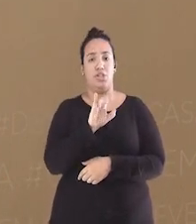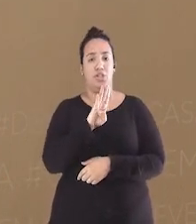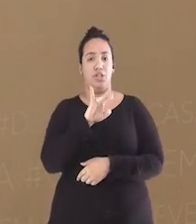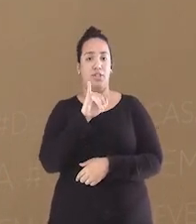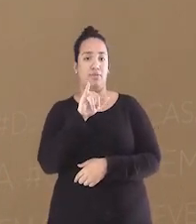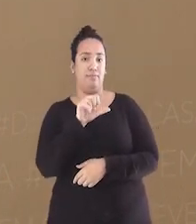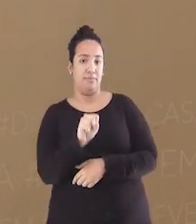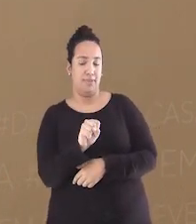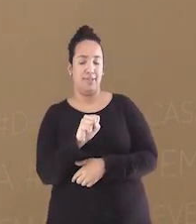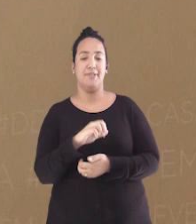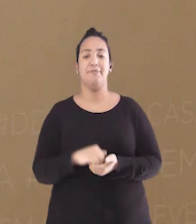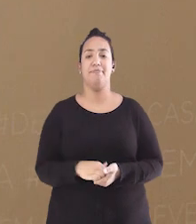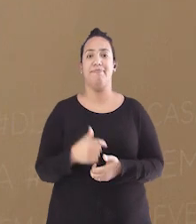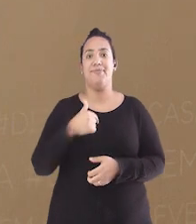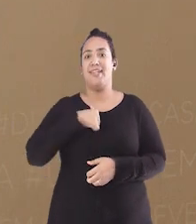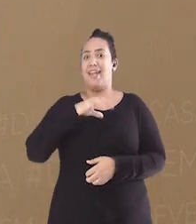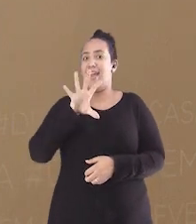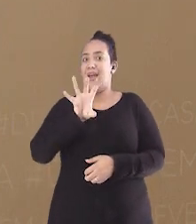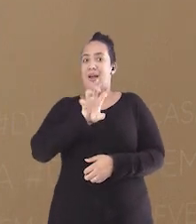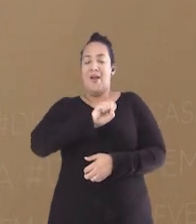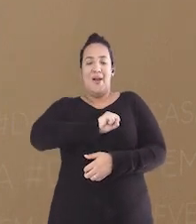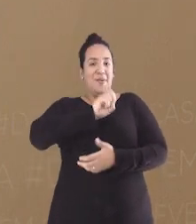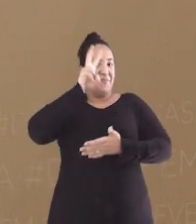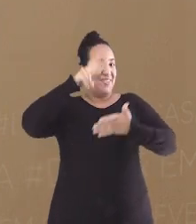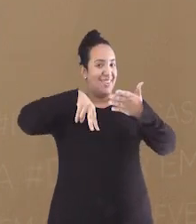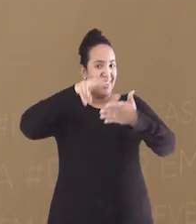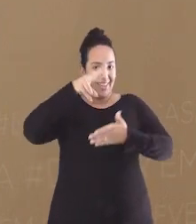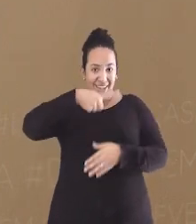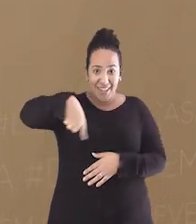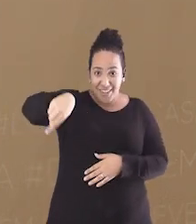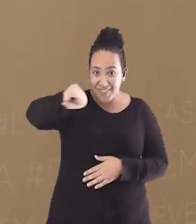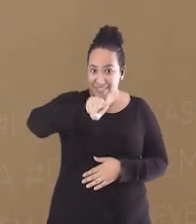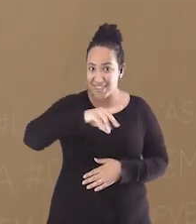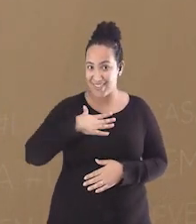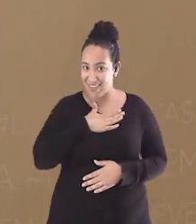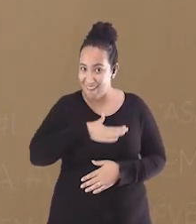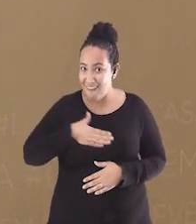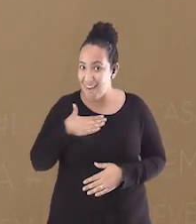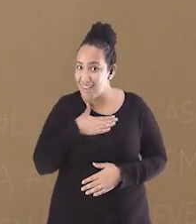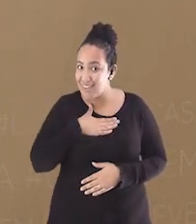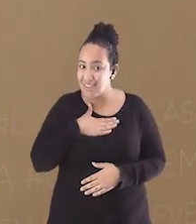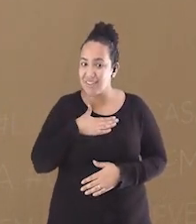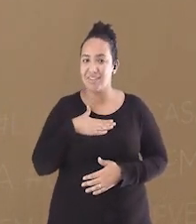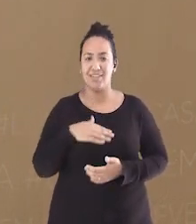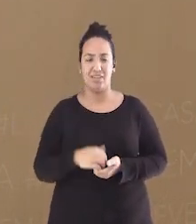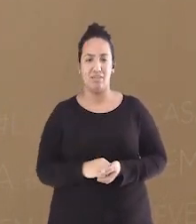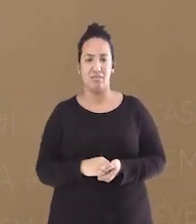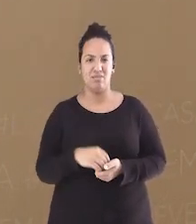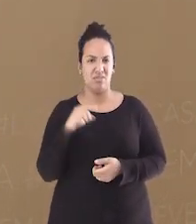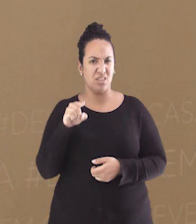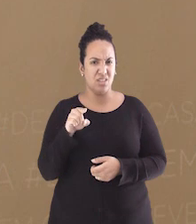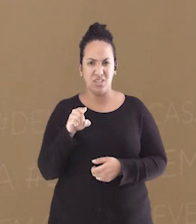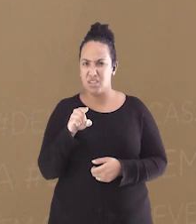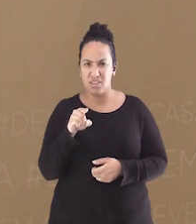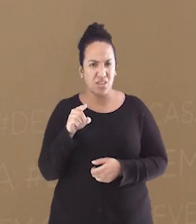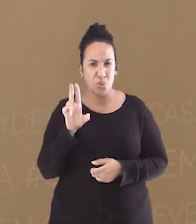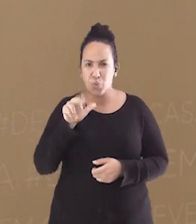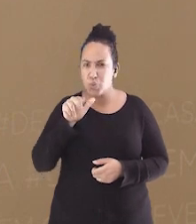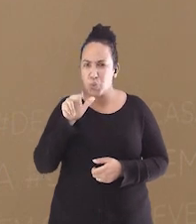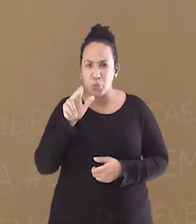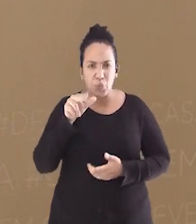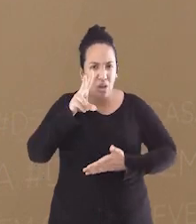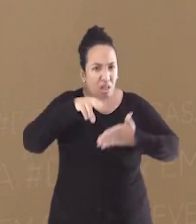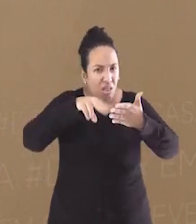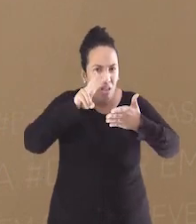HQs. Amo ler história em quadrinhos. E você? Oi? Você ainda não teve